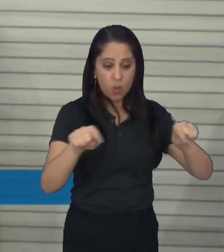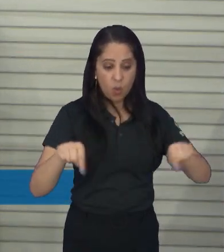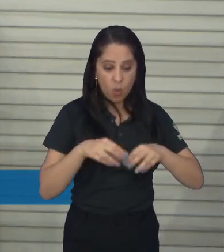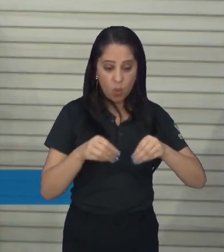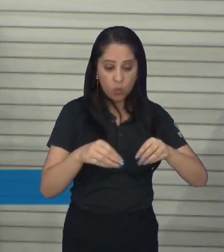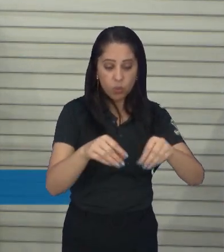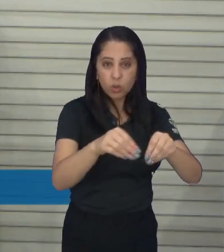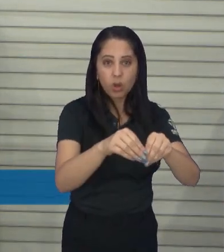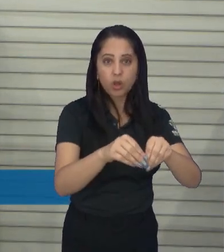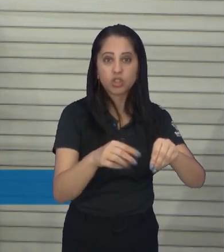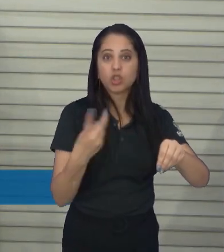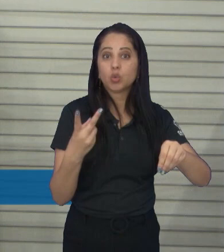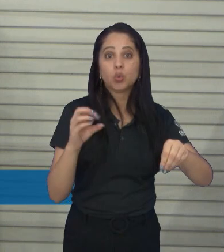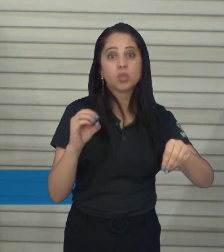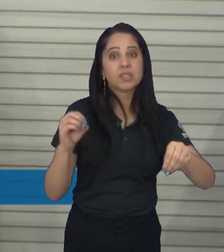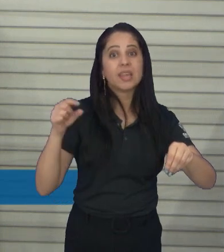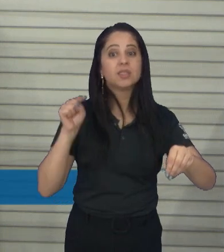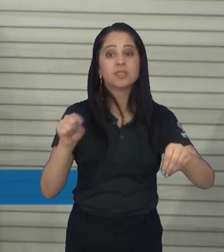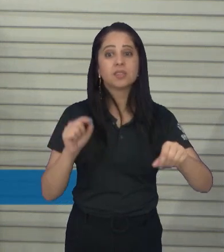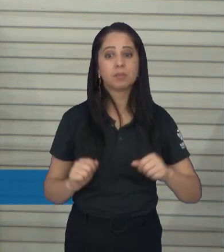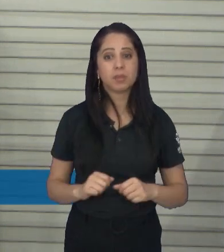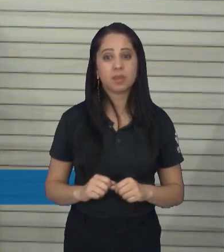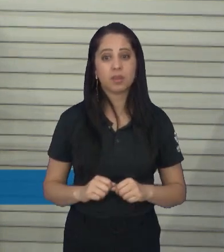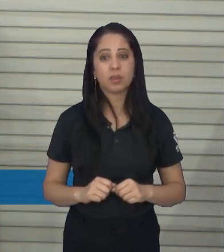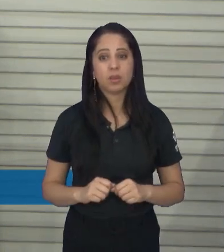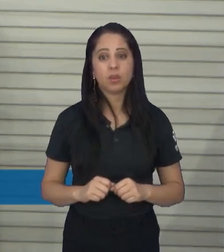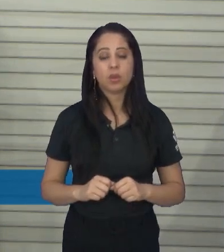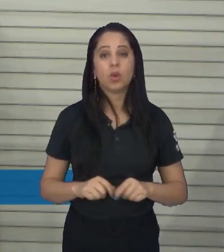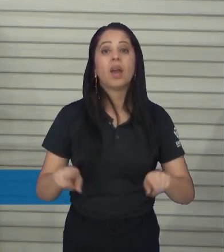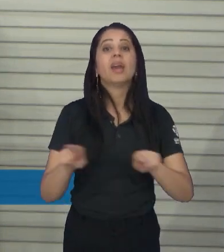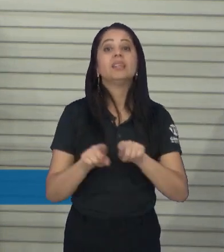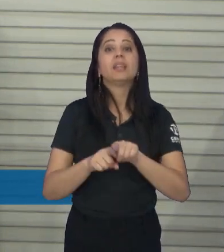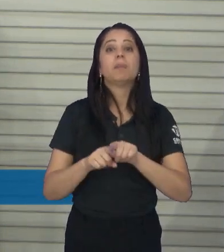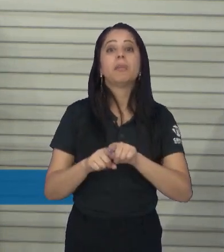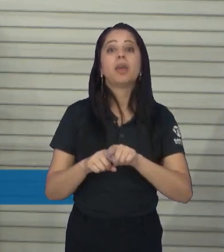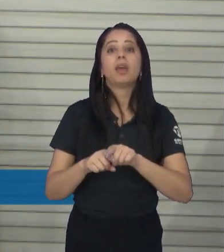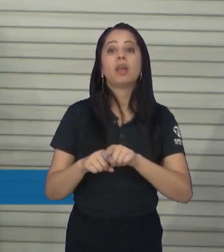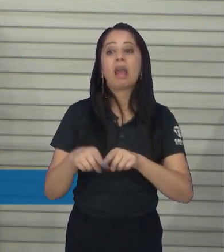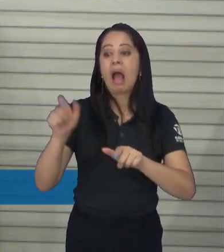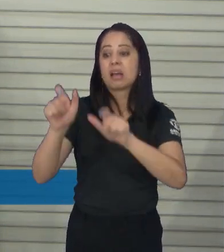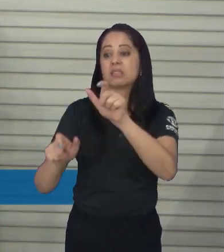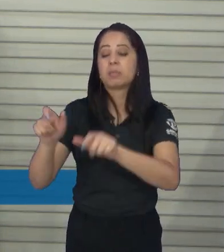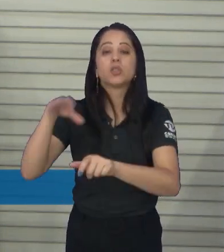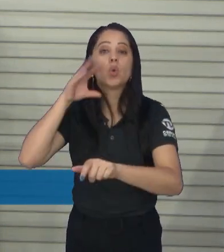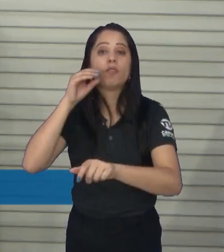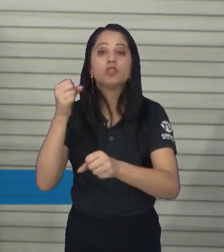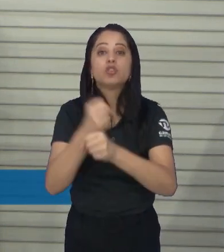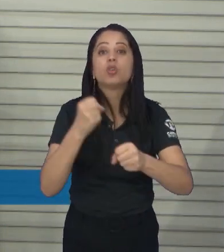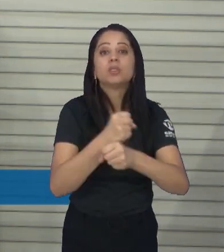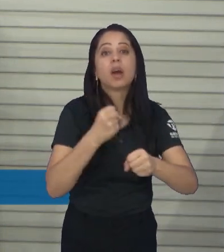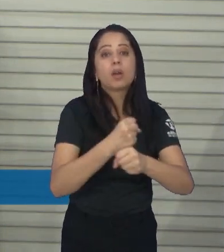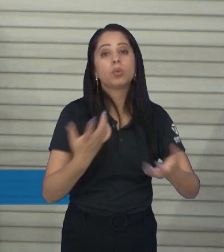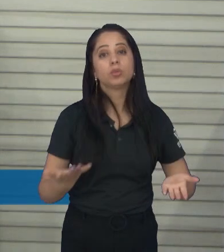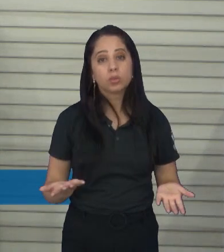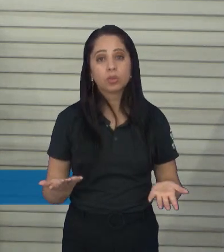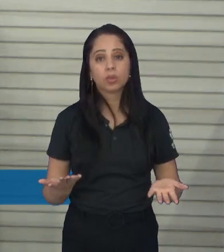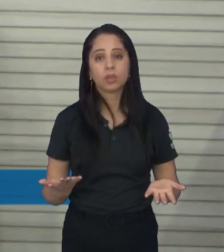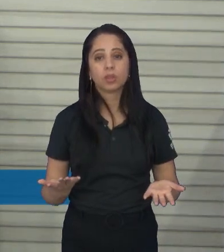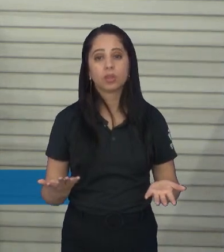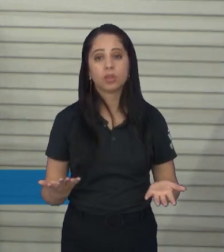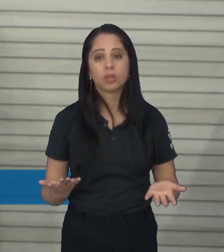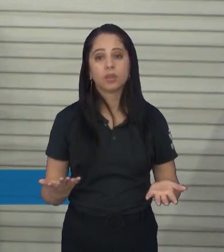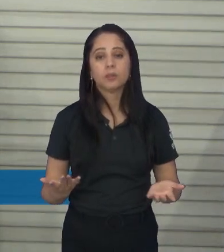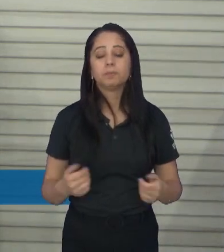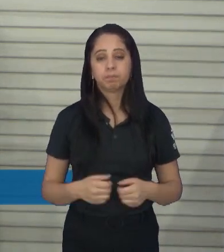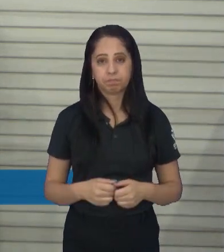200 mil e uma construção dessa casa então gente você vai pensar carinho quero agora